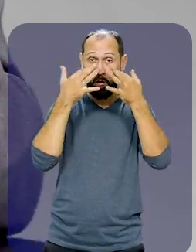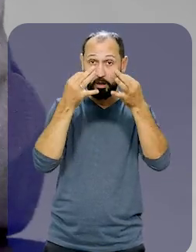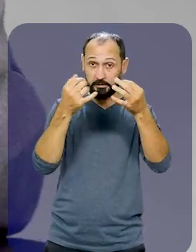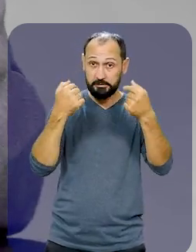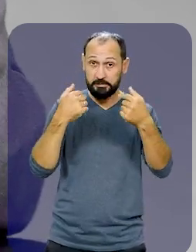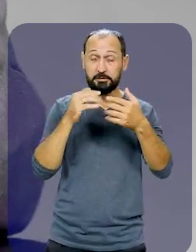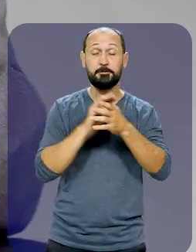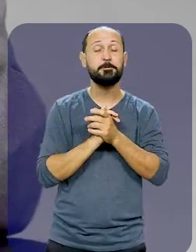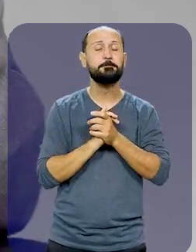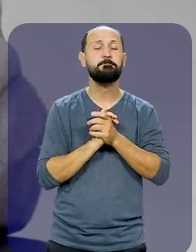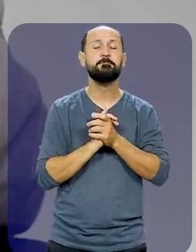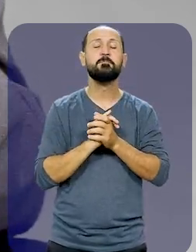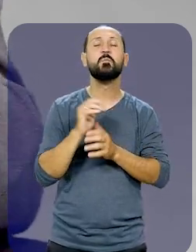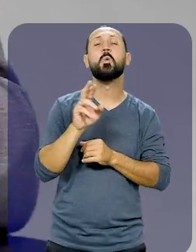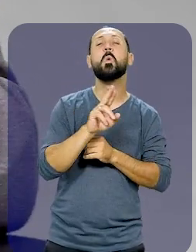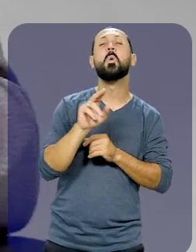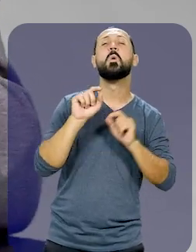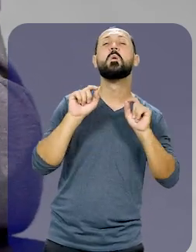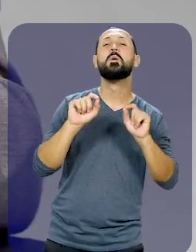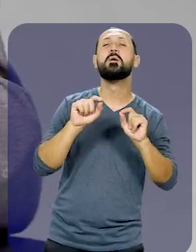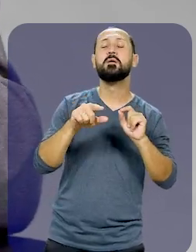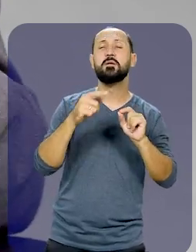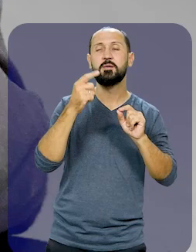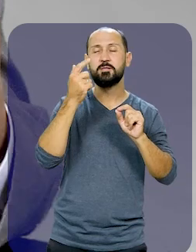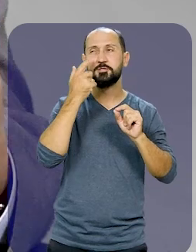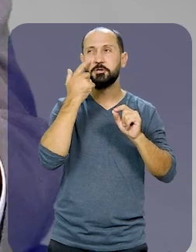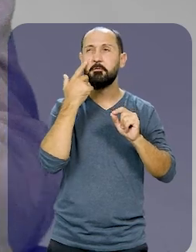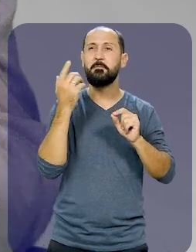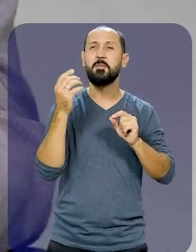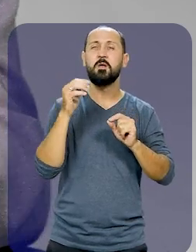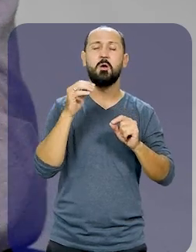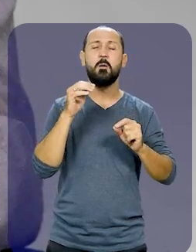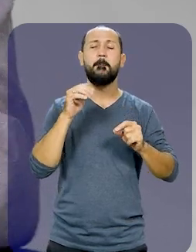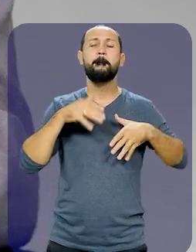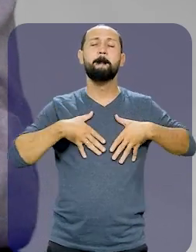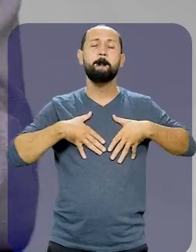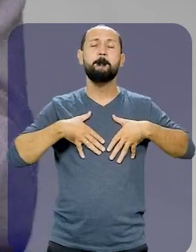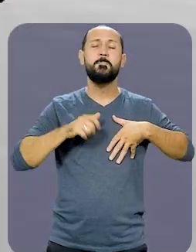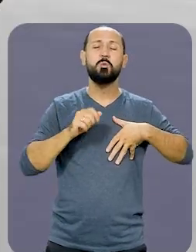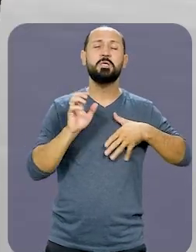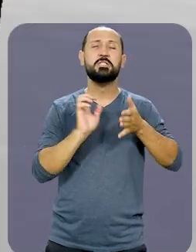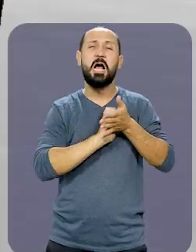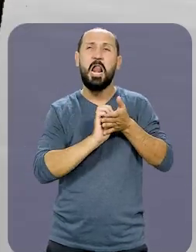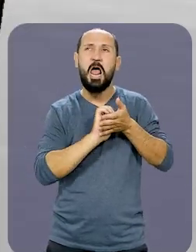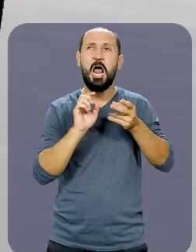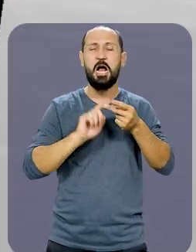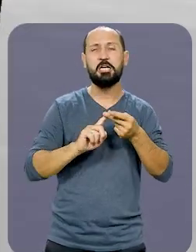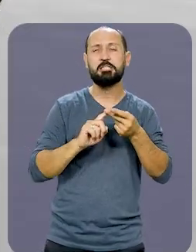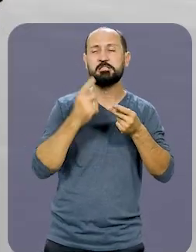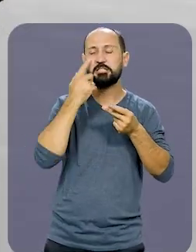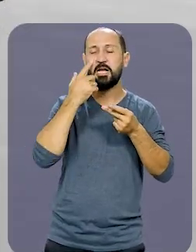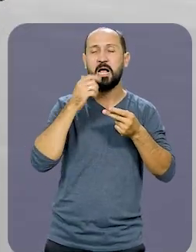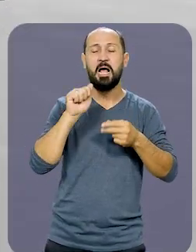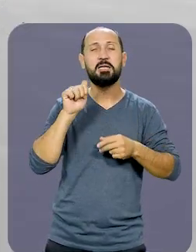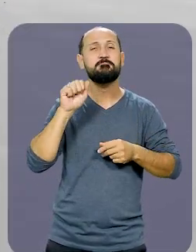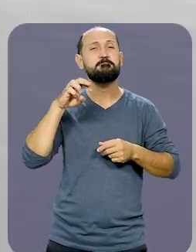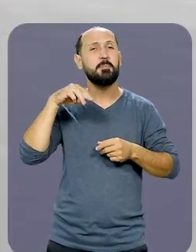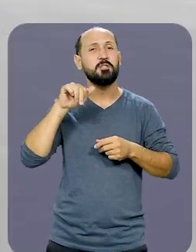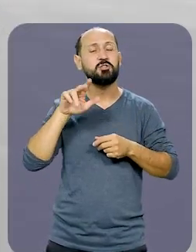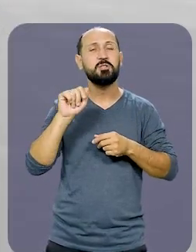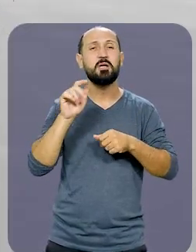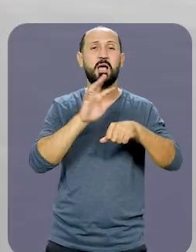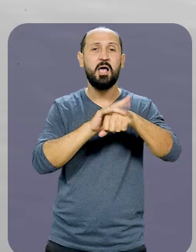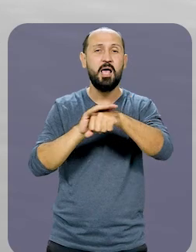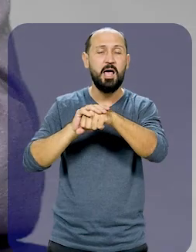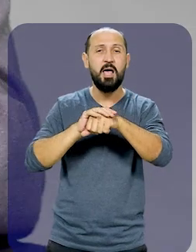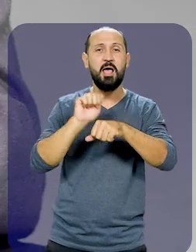atenção. Nós chamamos isso de bronquite alérgica, outros chamam de bronquite asmática, e na verdade essa